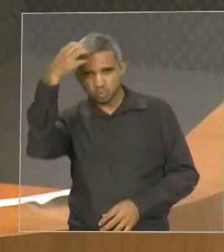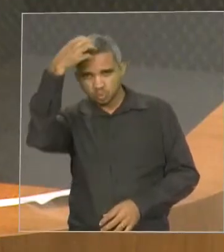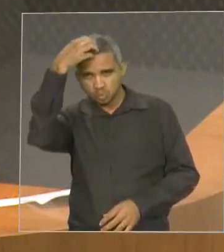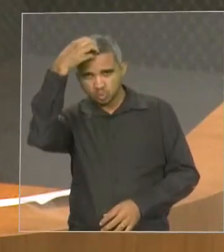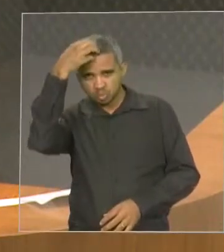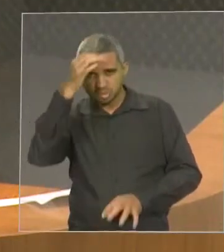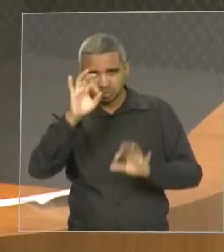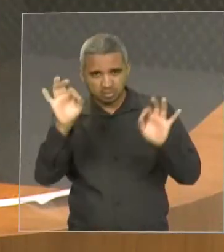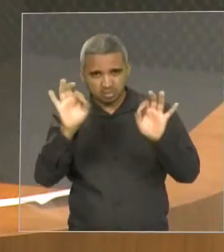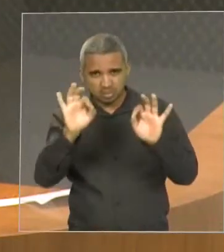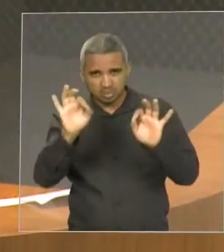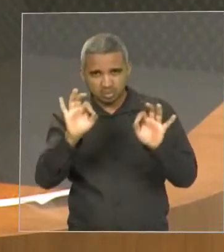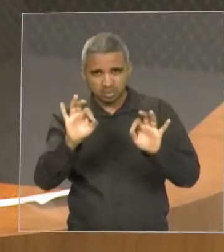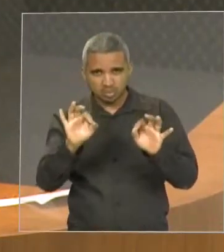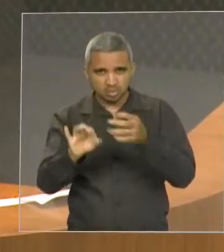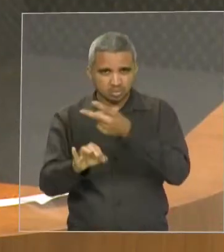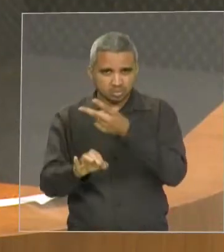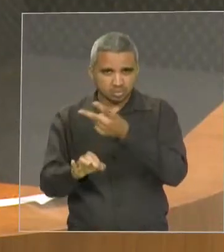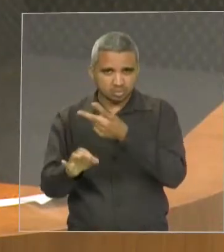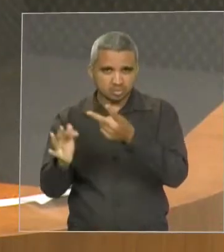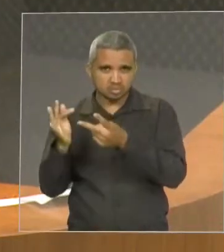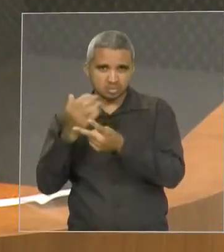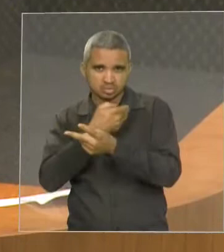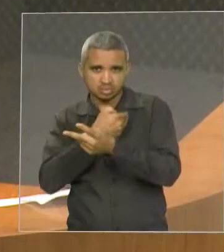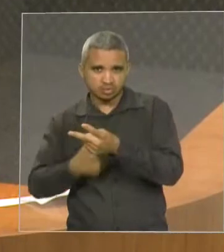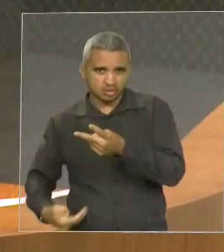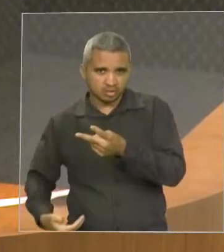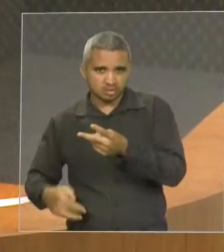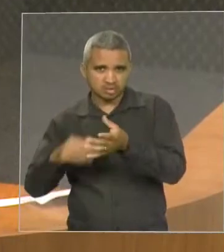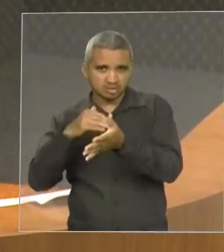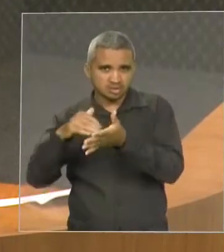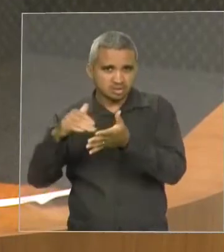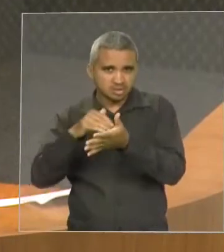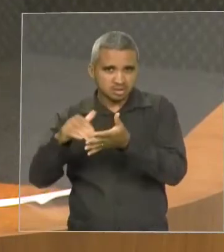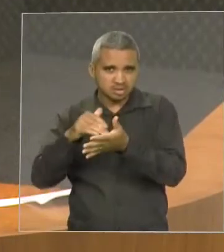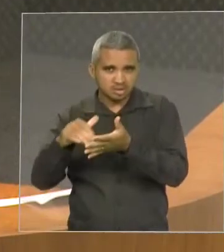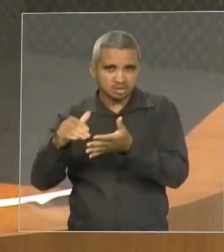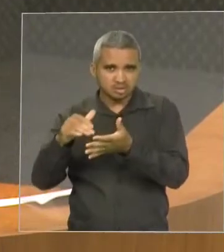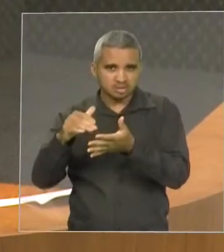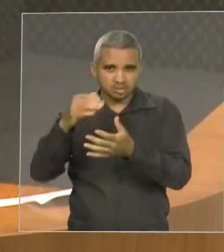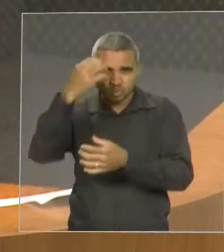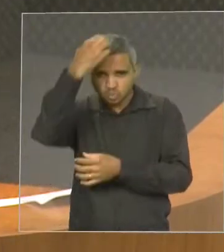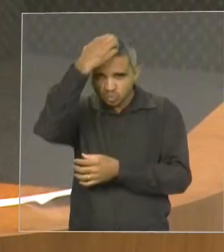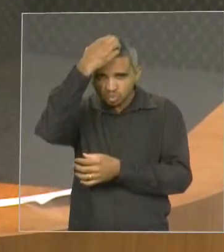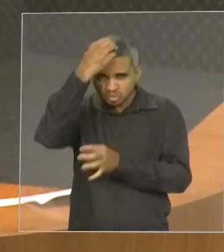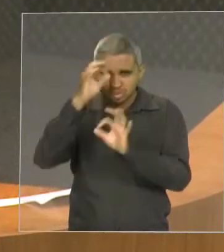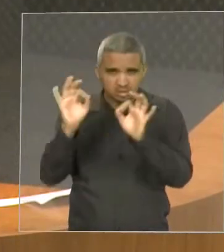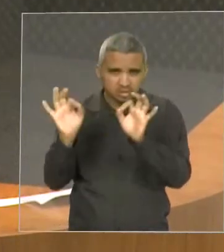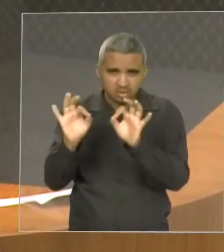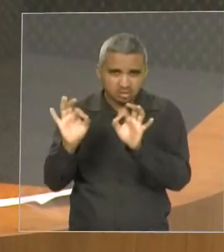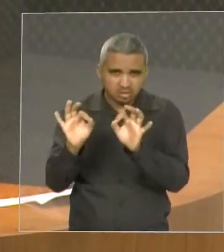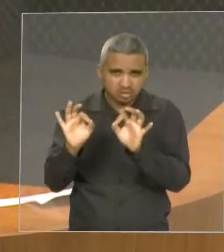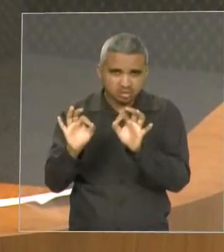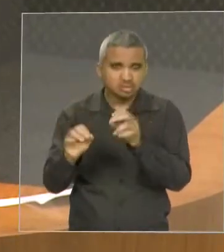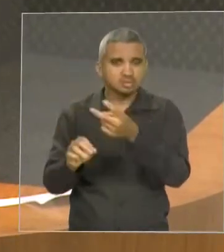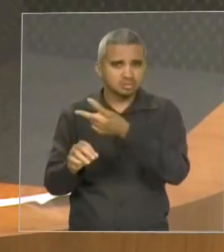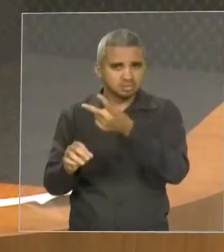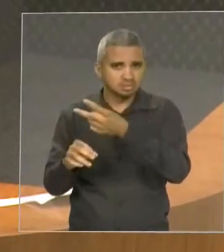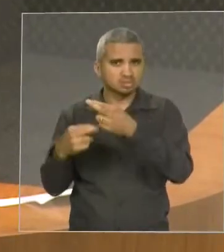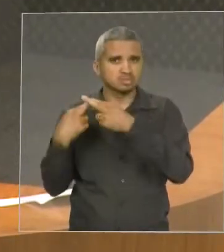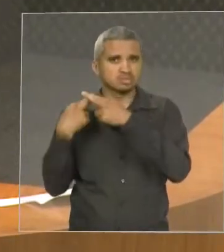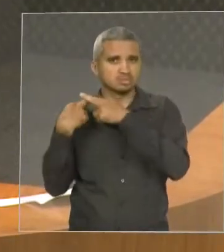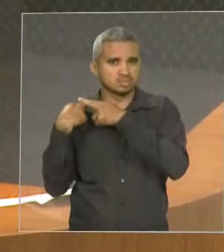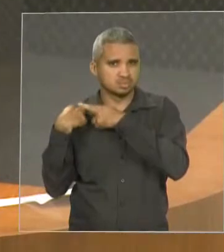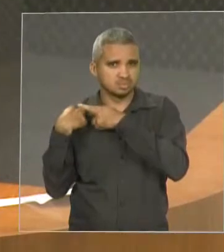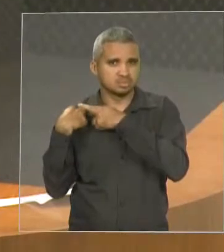por parte do governador e do secretário, se eles não foram responsáveis, de certa